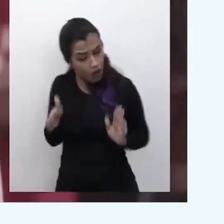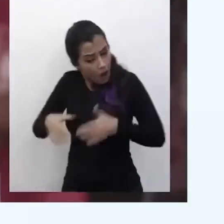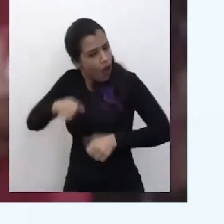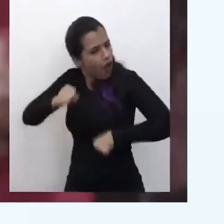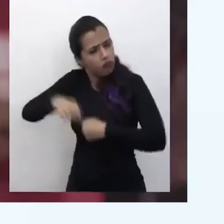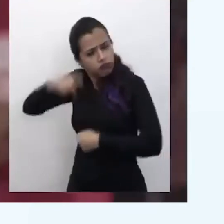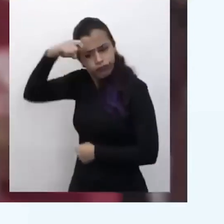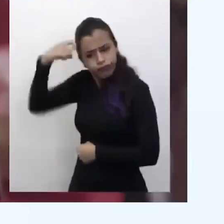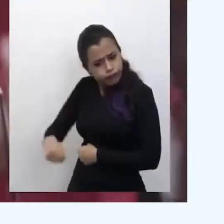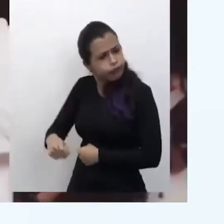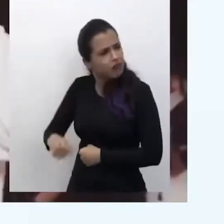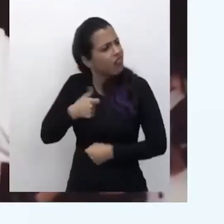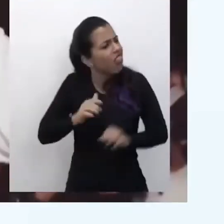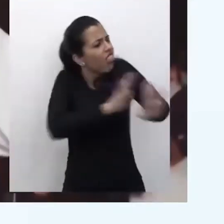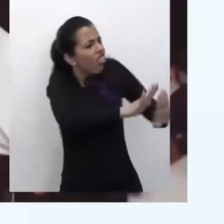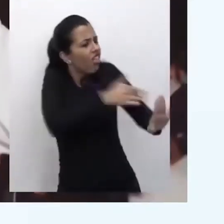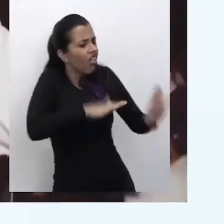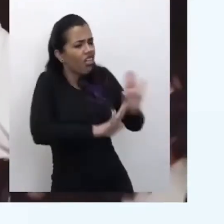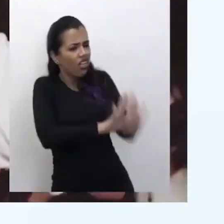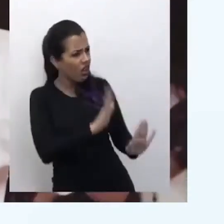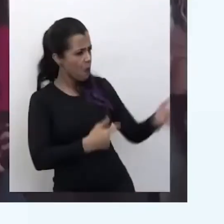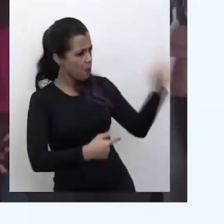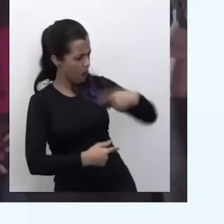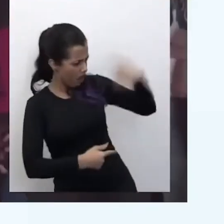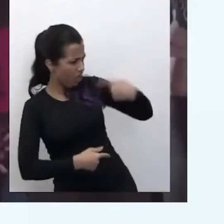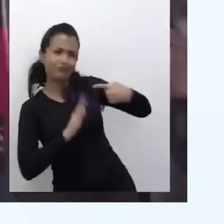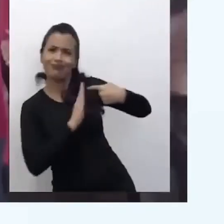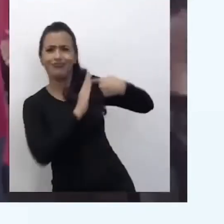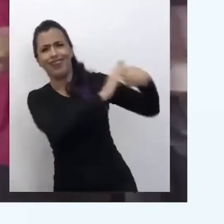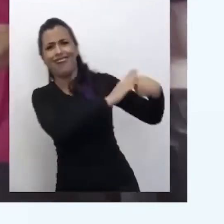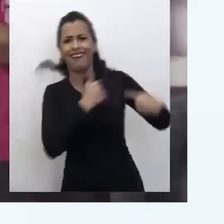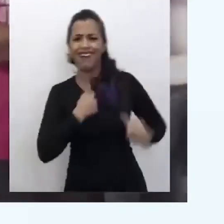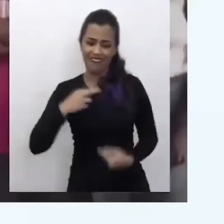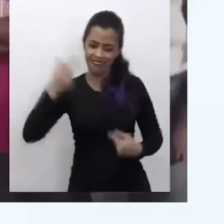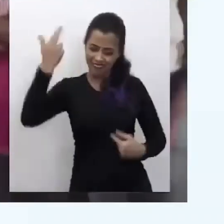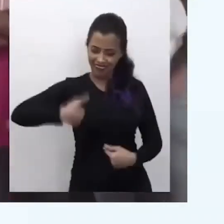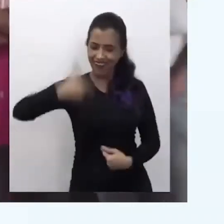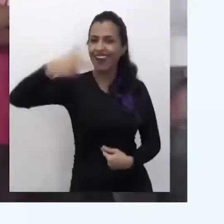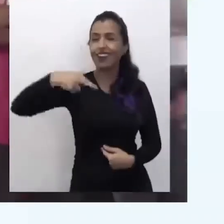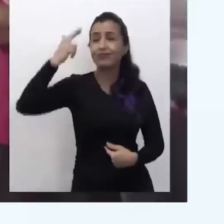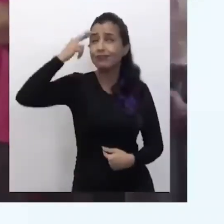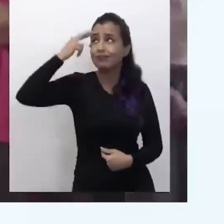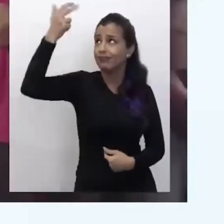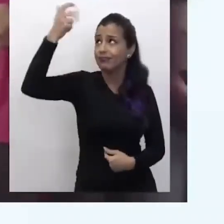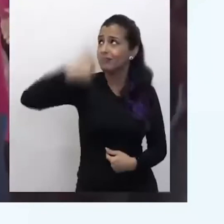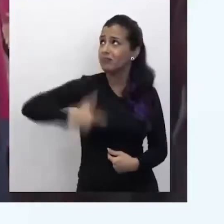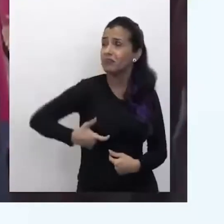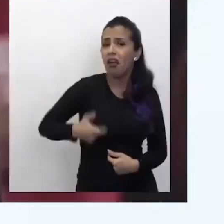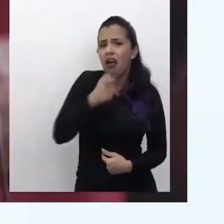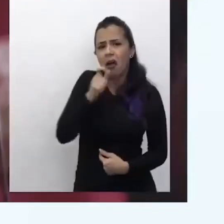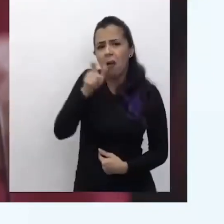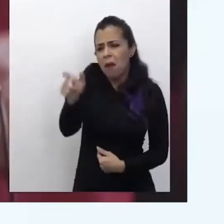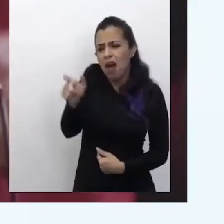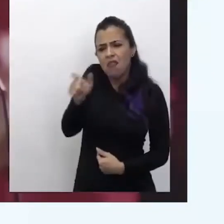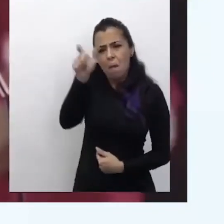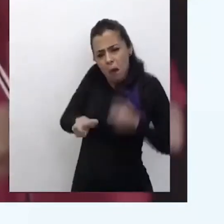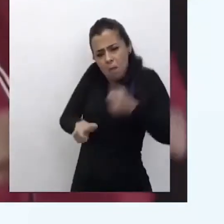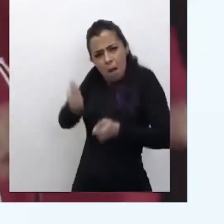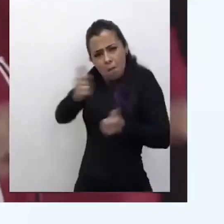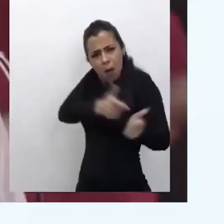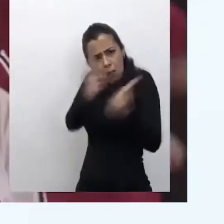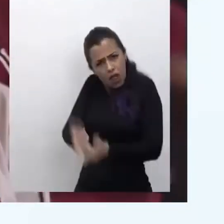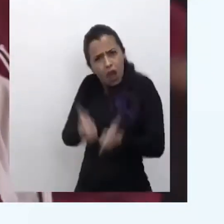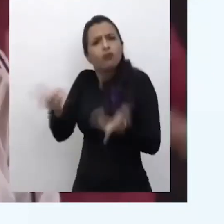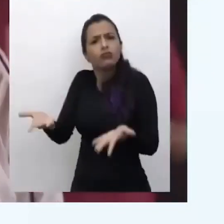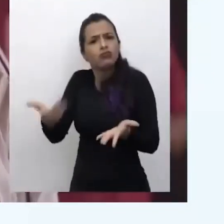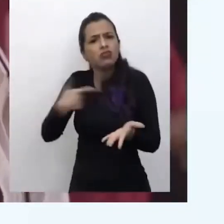seguir assim, nem pense na ideia de querer vir mandar em mim, sou dona da minha própria caminhada e de palavra tamo engatilhada, e eu aposto com vocês que vai